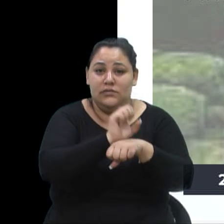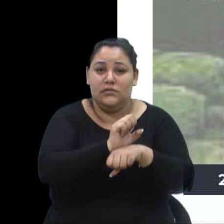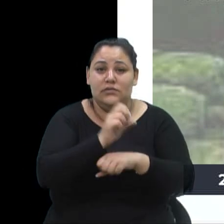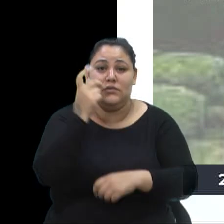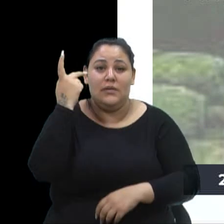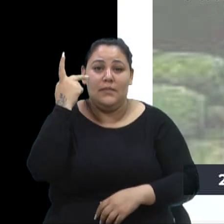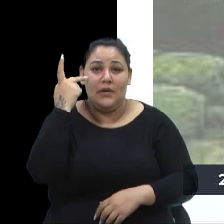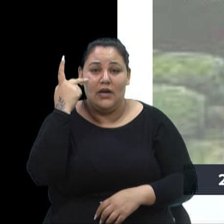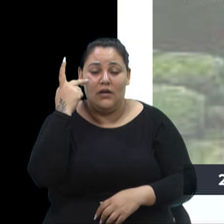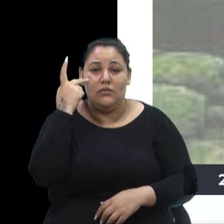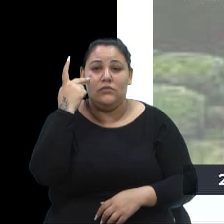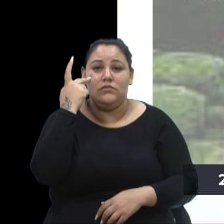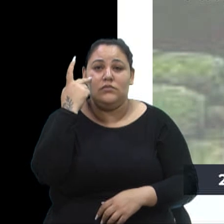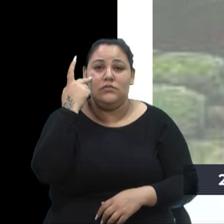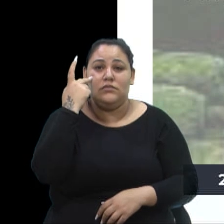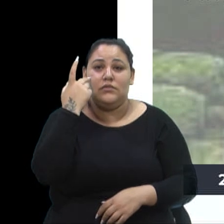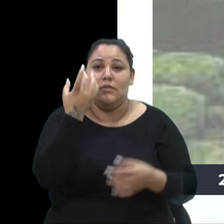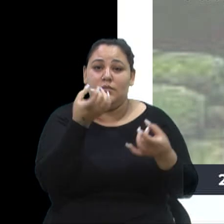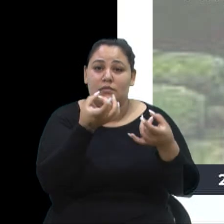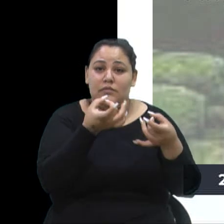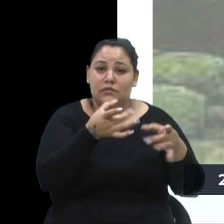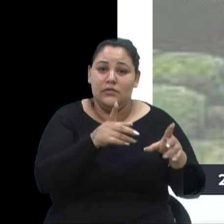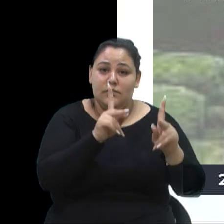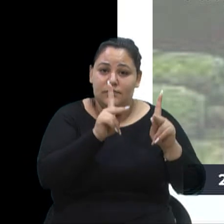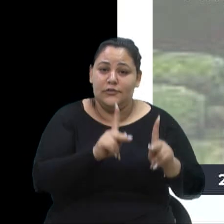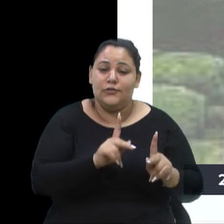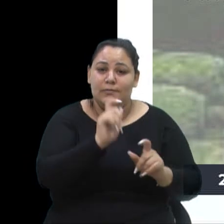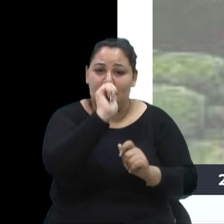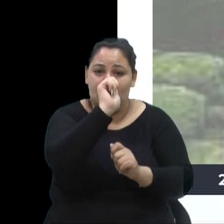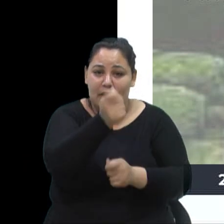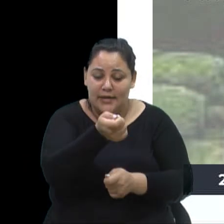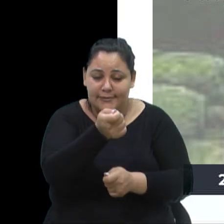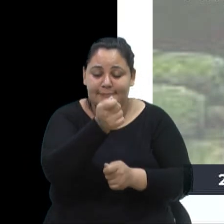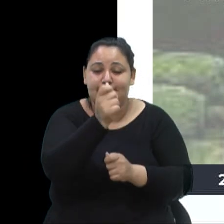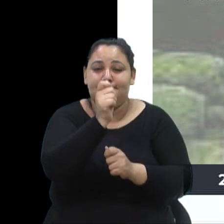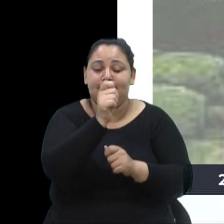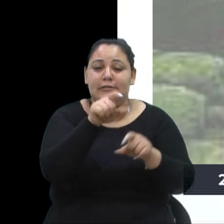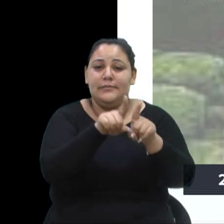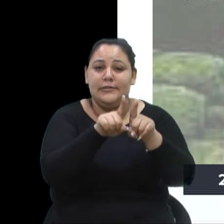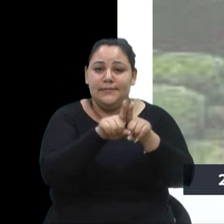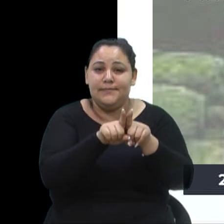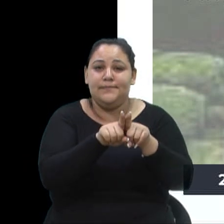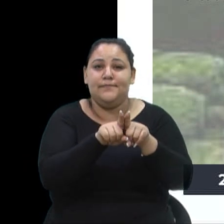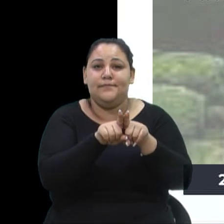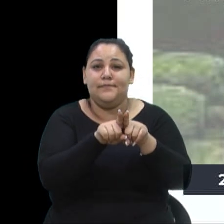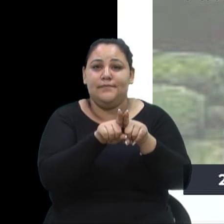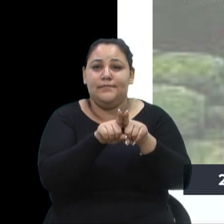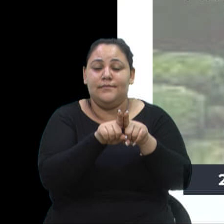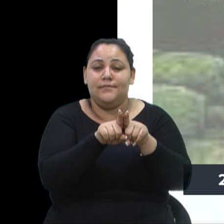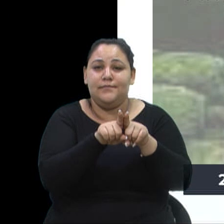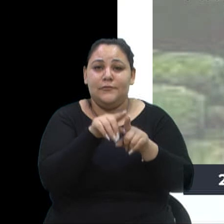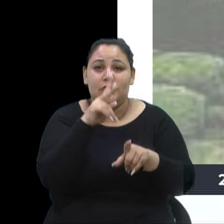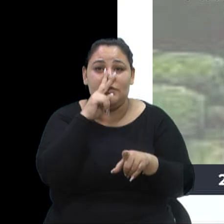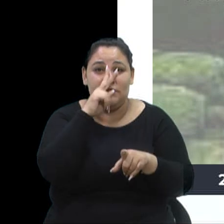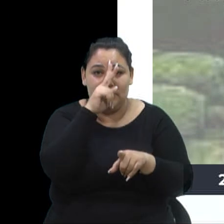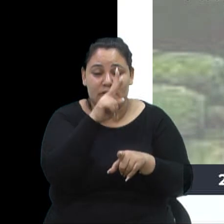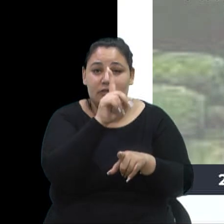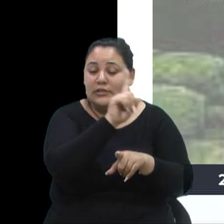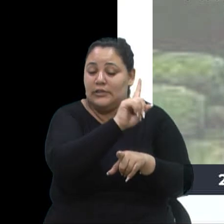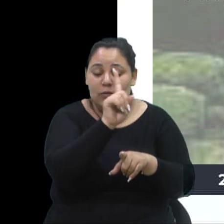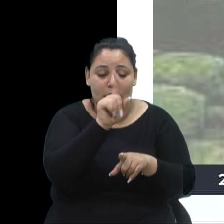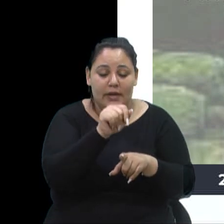Grosso abandonados por pecuaristas, o que fortalece o argumento de que o desmatamento na Amazônia, que não é própria para a